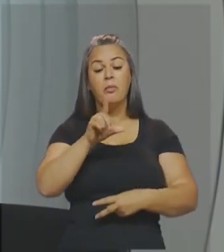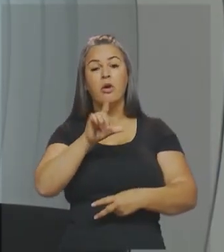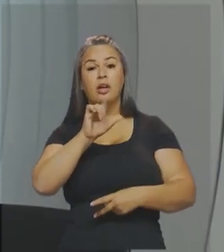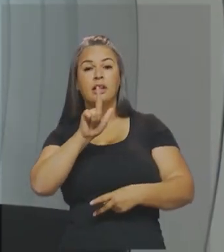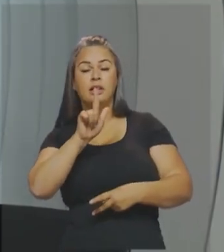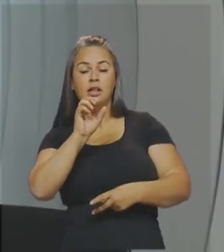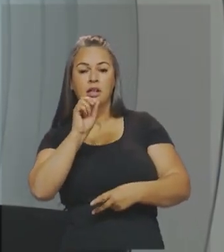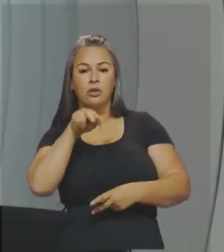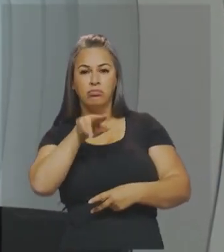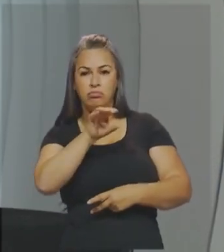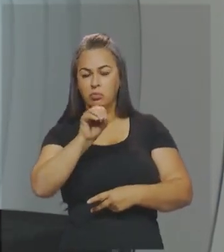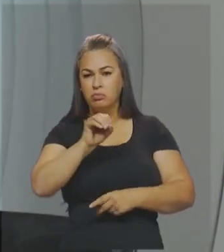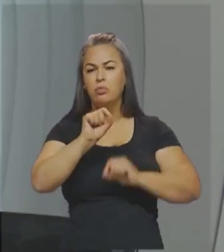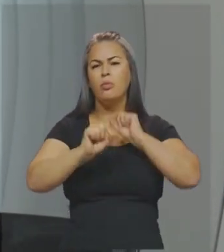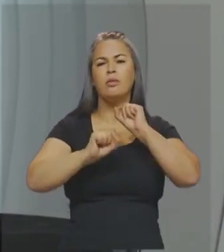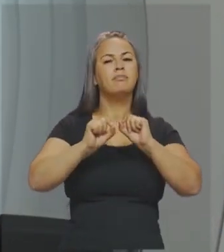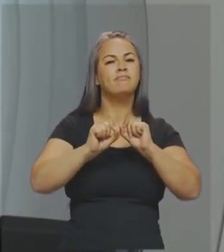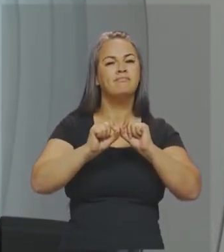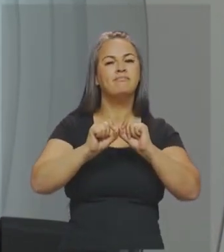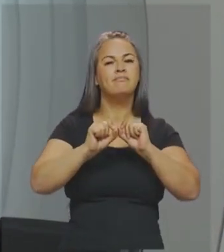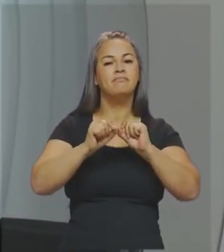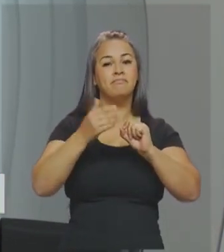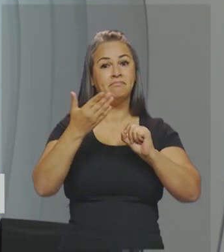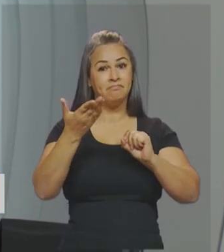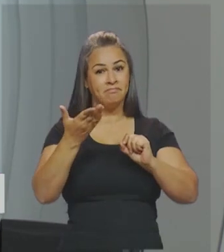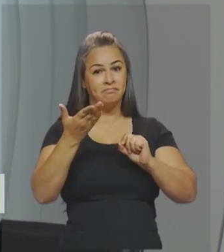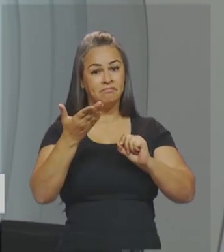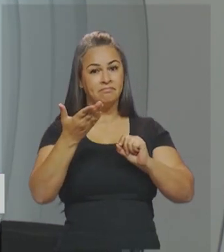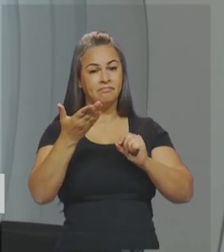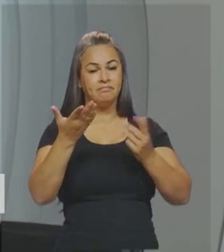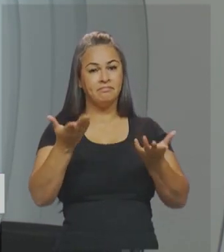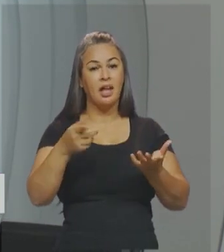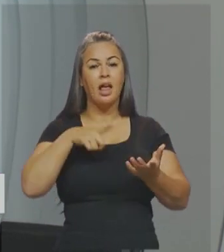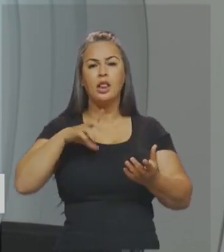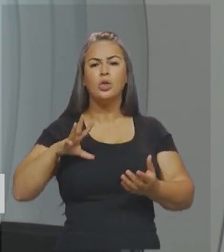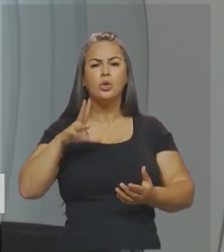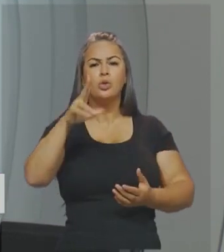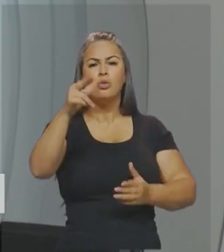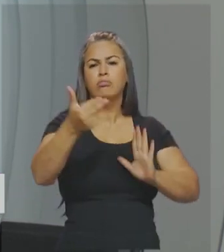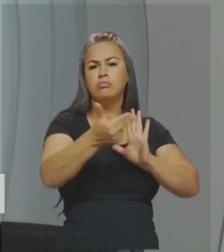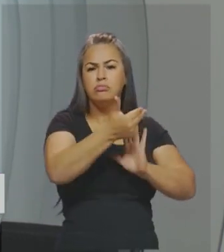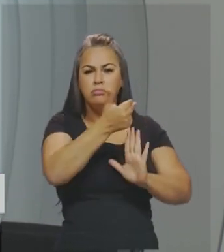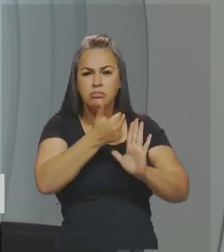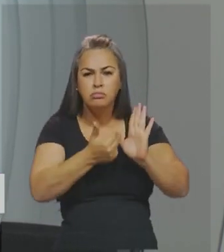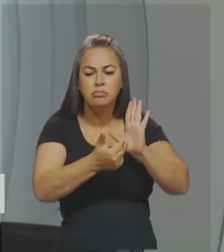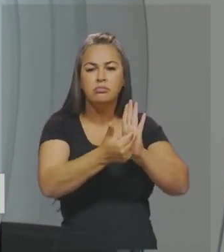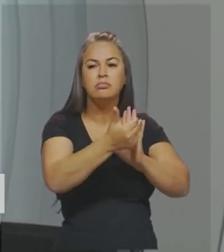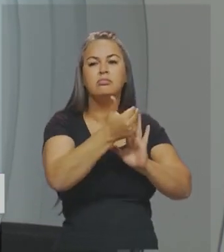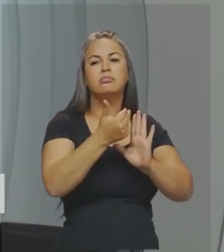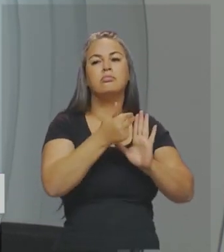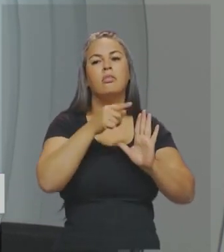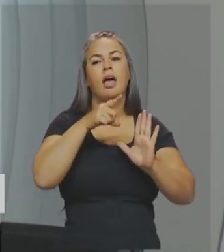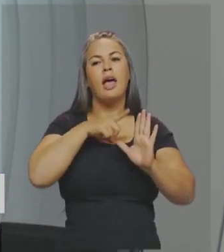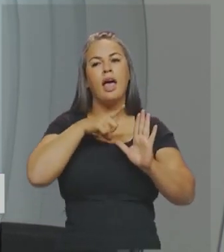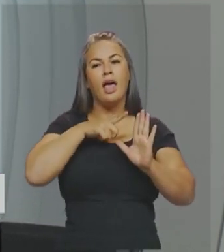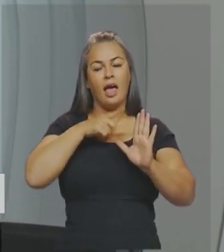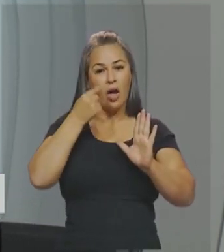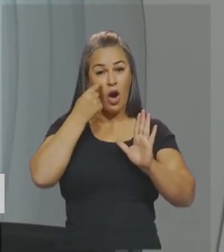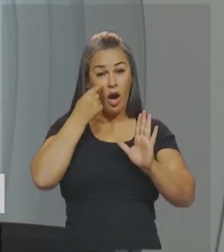Polígonos são todas aquelas figuras, né, formadas por semirretas, né,